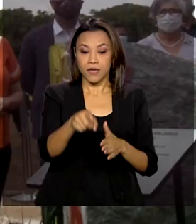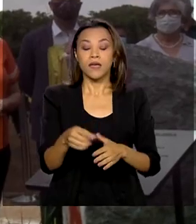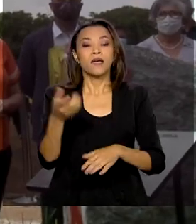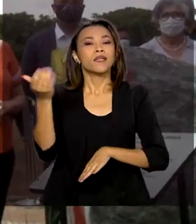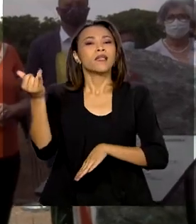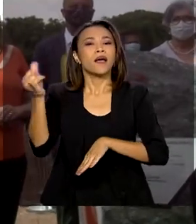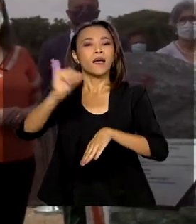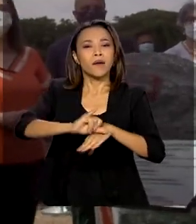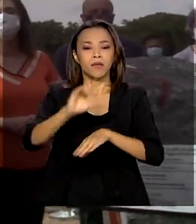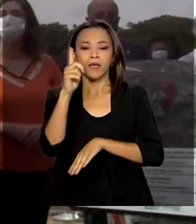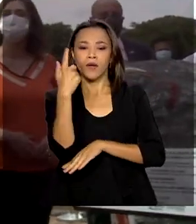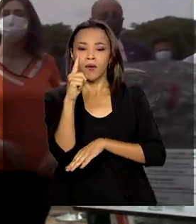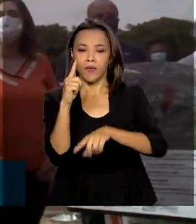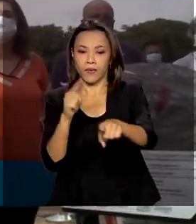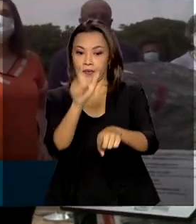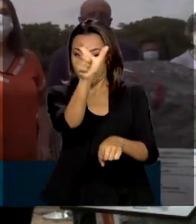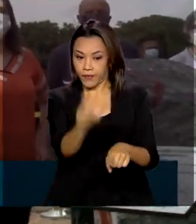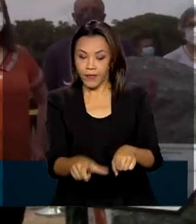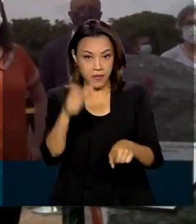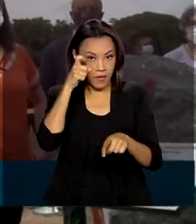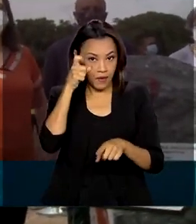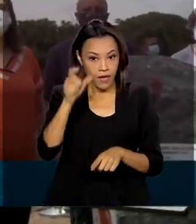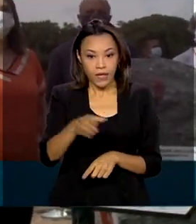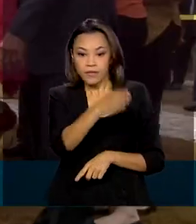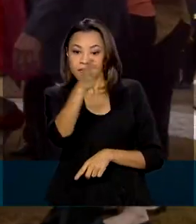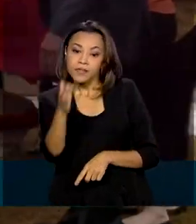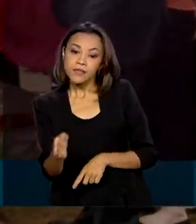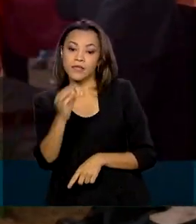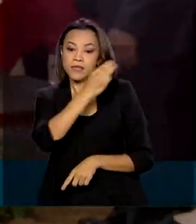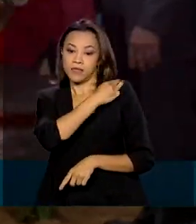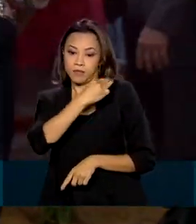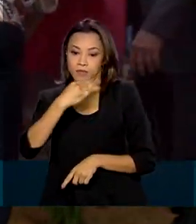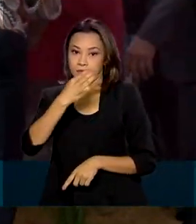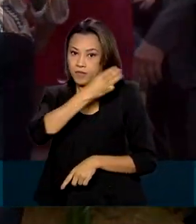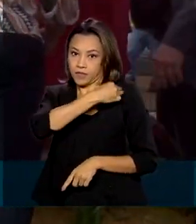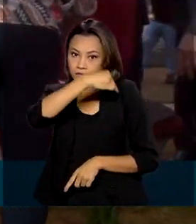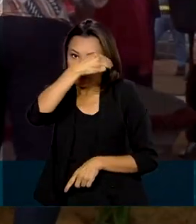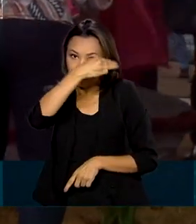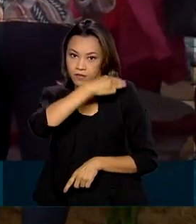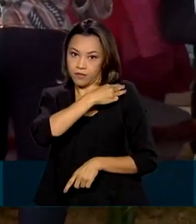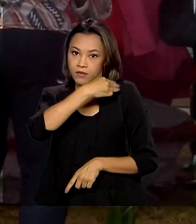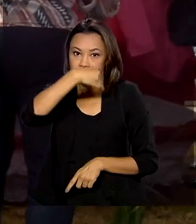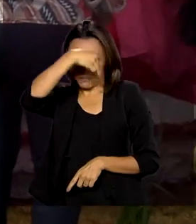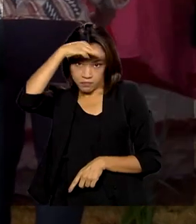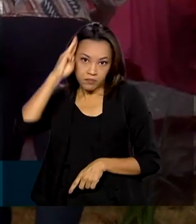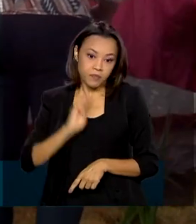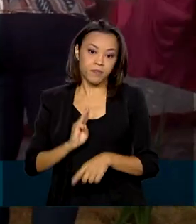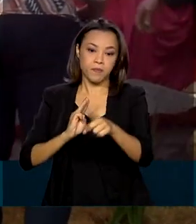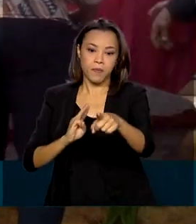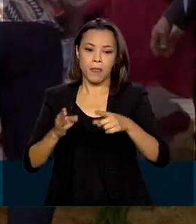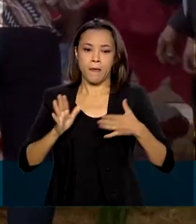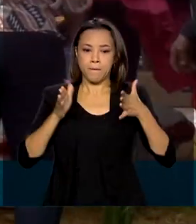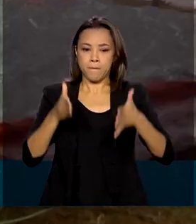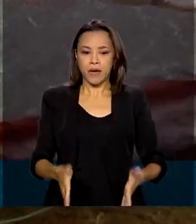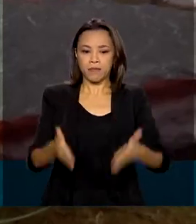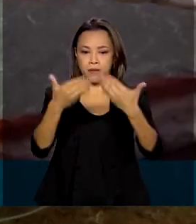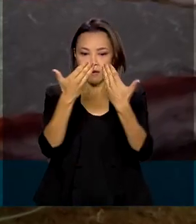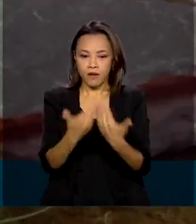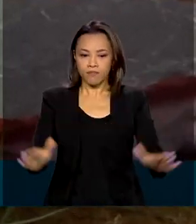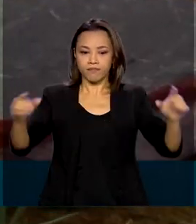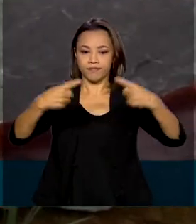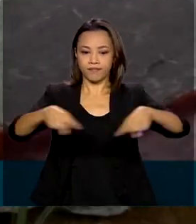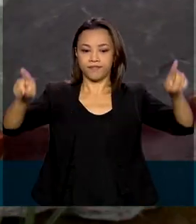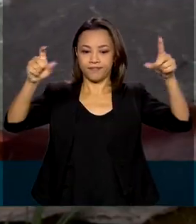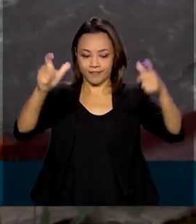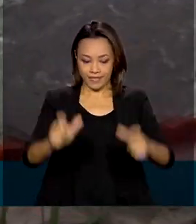ministra Damaris Alves e a primeira-dama Michele Bolsonaro participaram da cerimônia de lançamento da Pedra Fundamental da